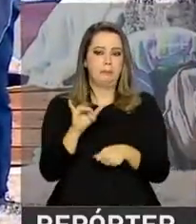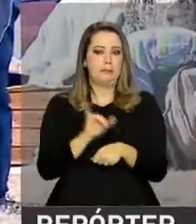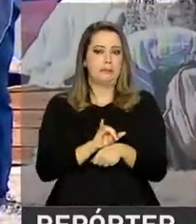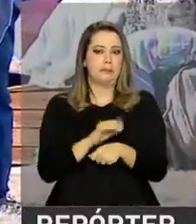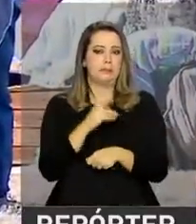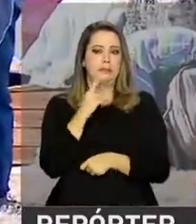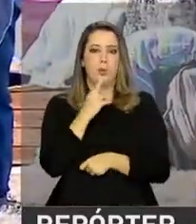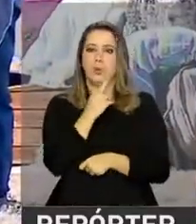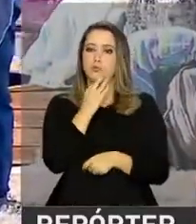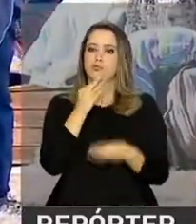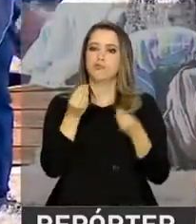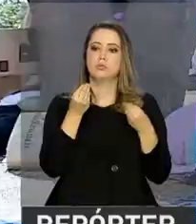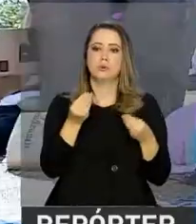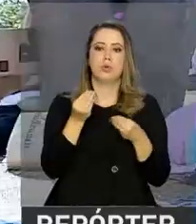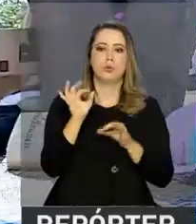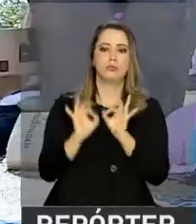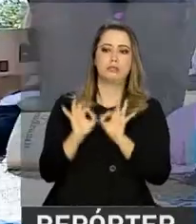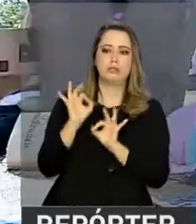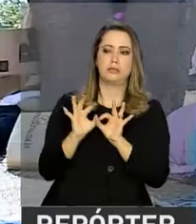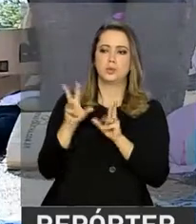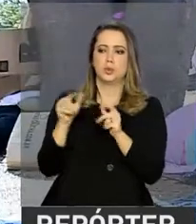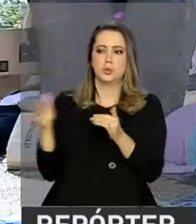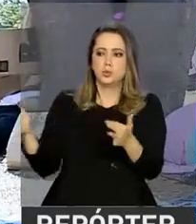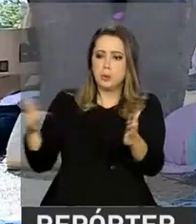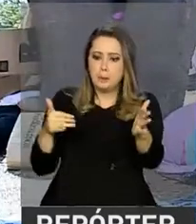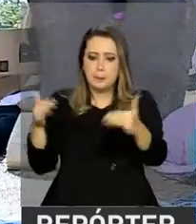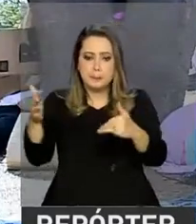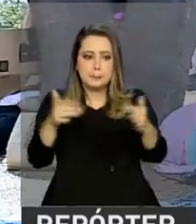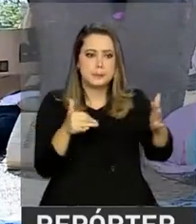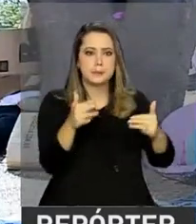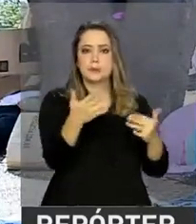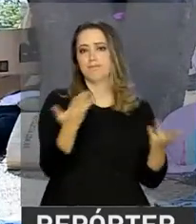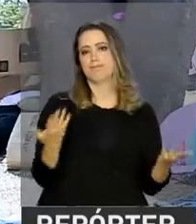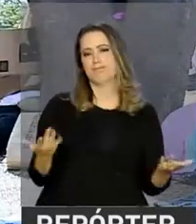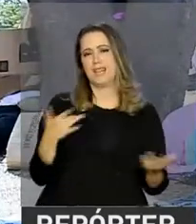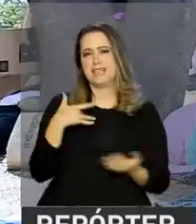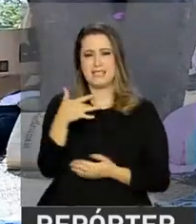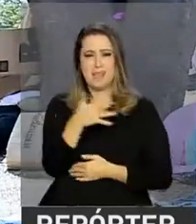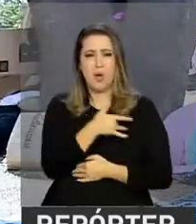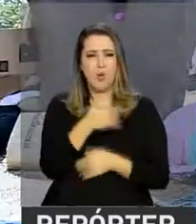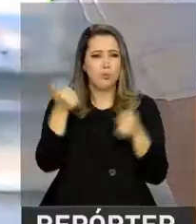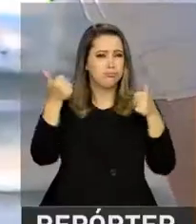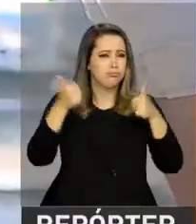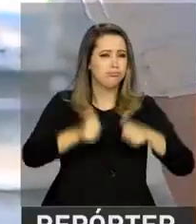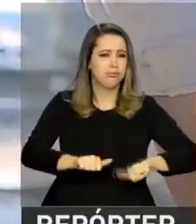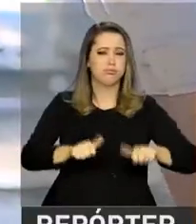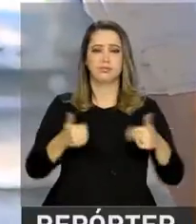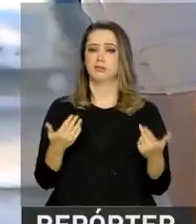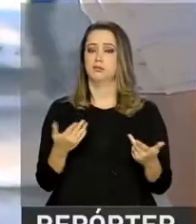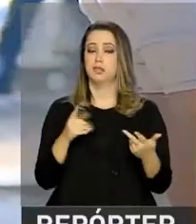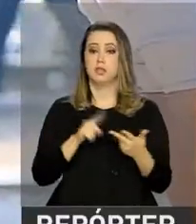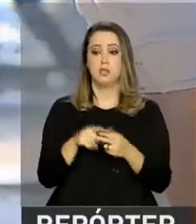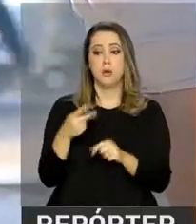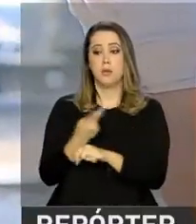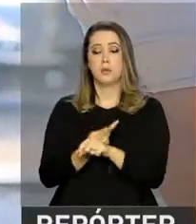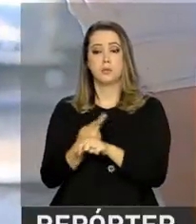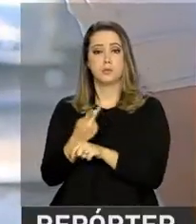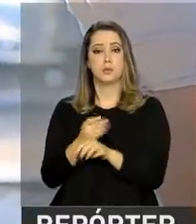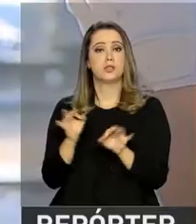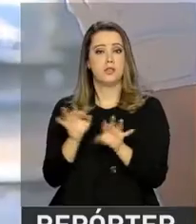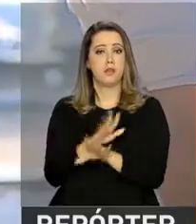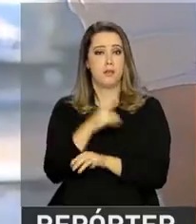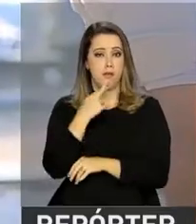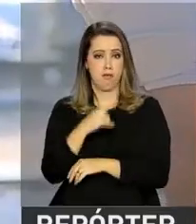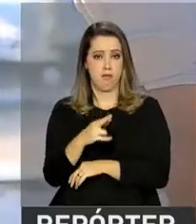para receber todos esses imigrantes o sistema público de saúde por exemplo está sobrecarregado e para buscar soluções para a situação